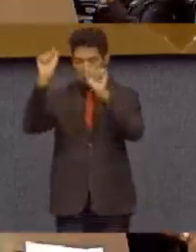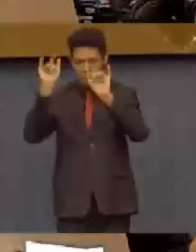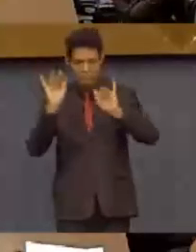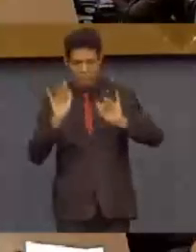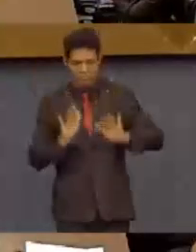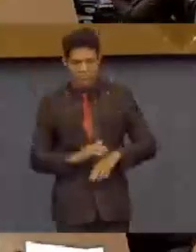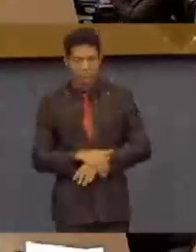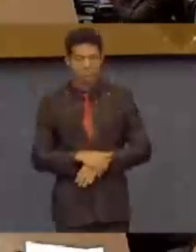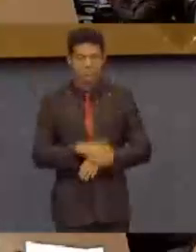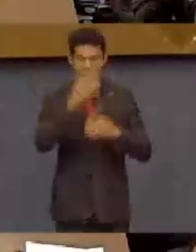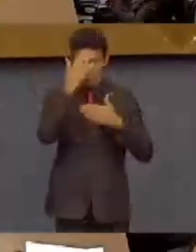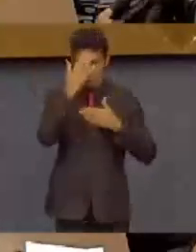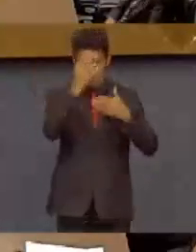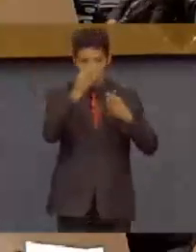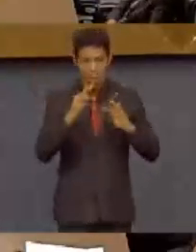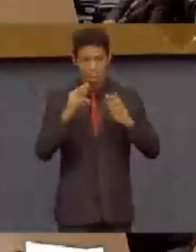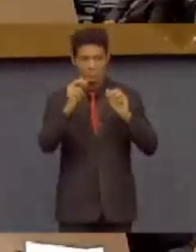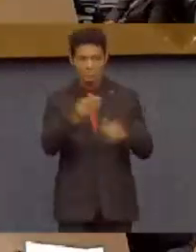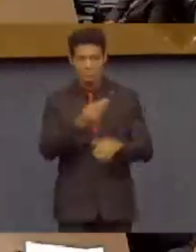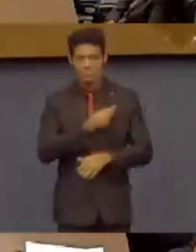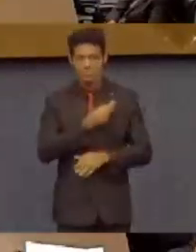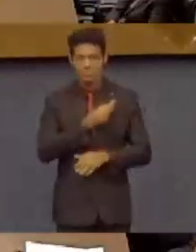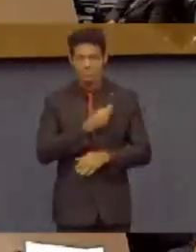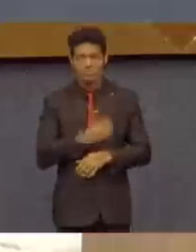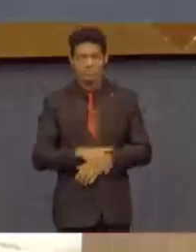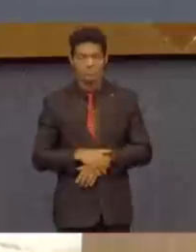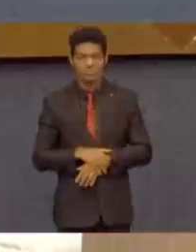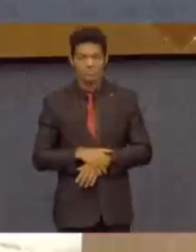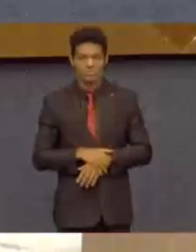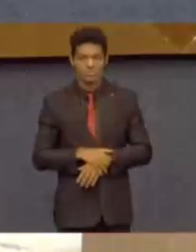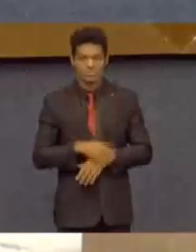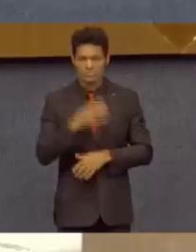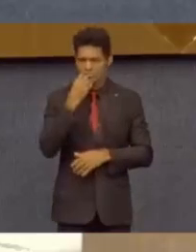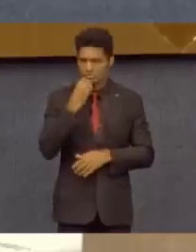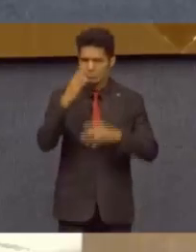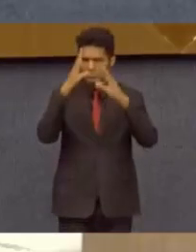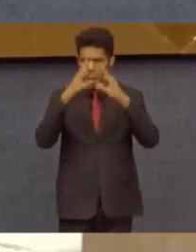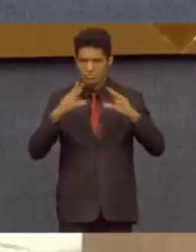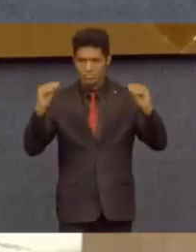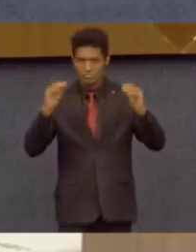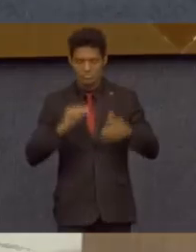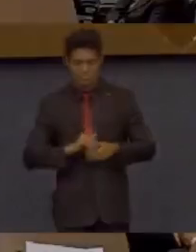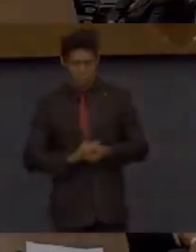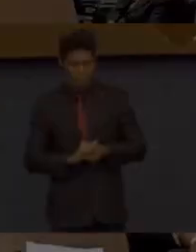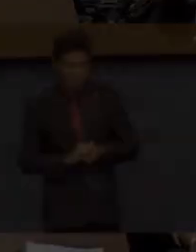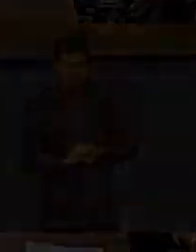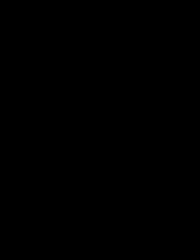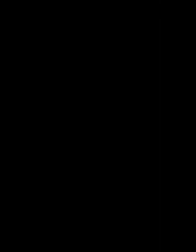Agradecemos a todos pela presença e desejamos uma excelente noite.